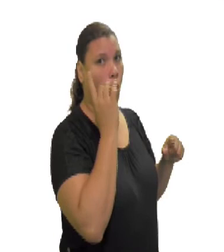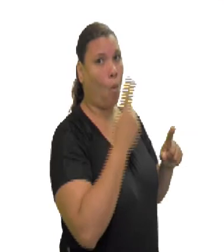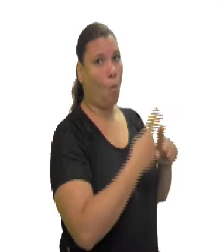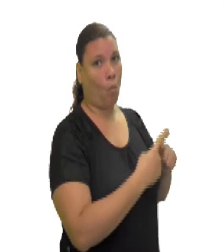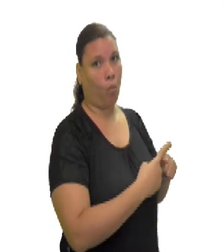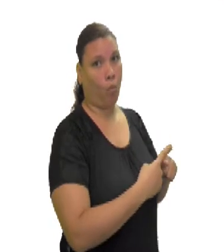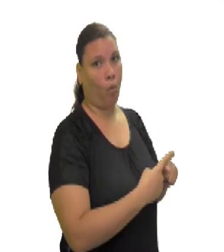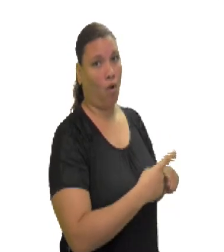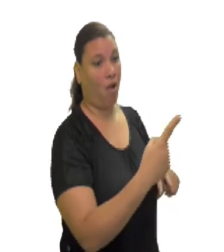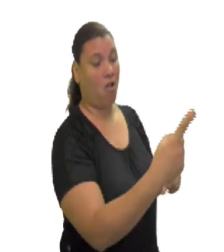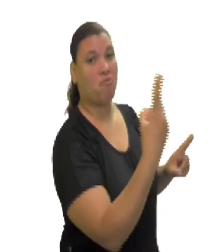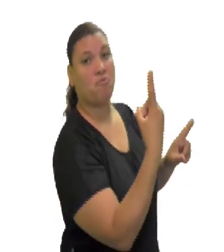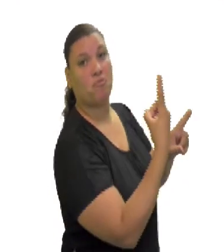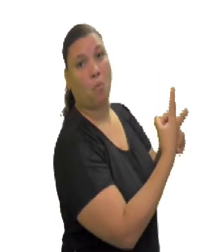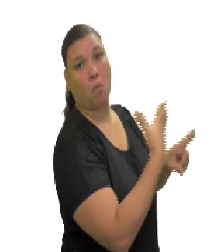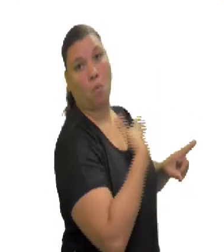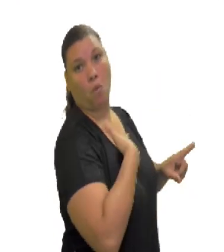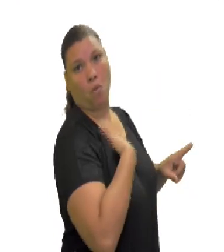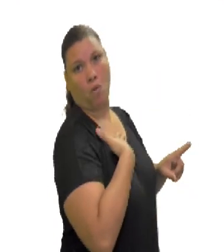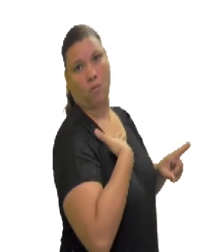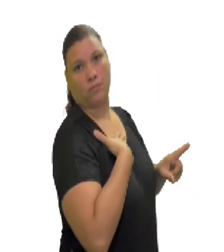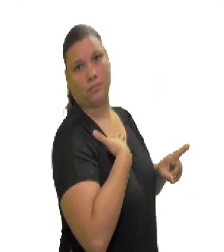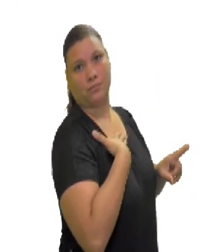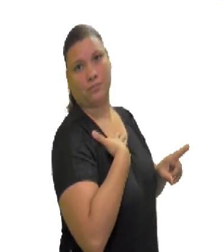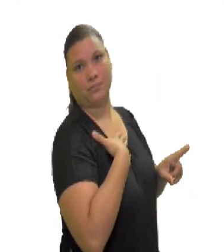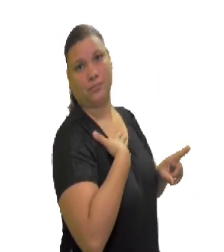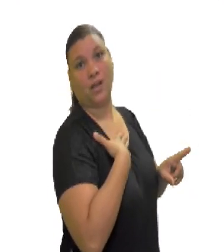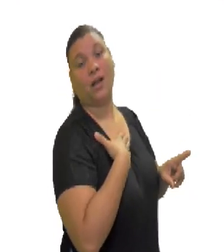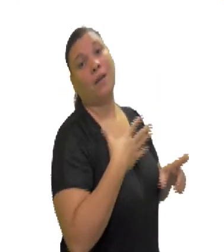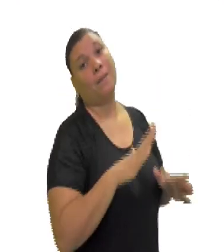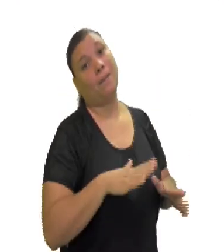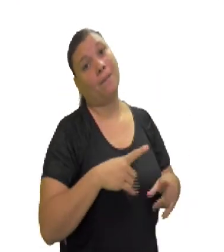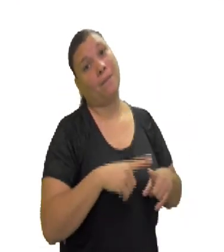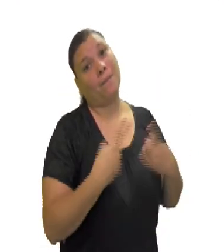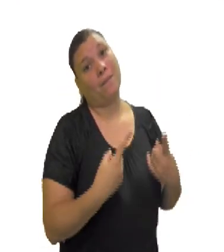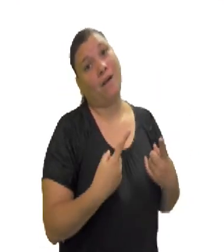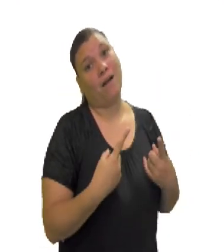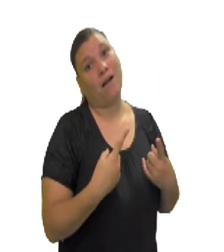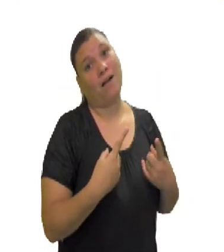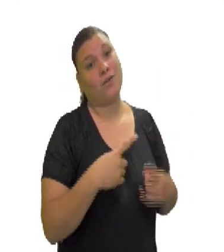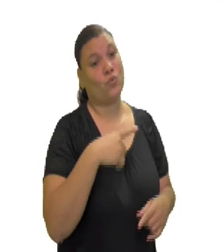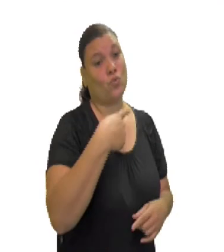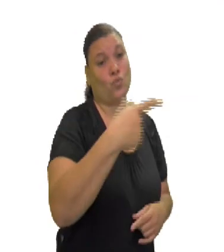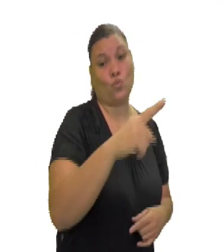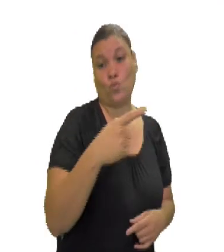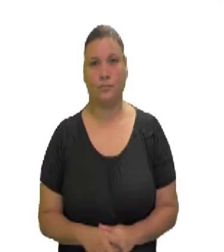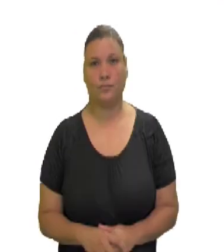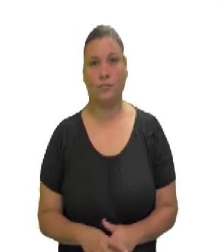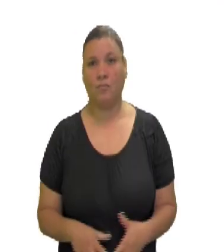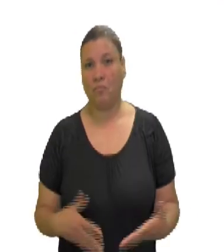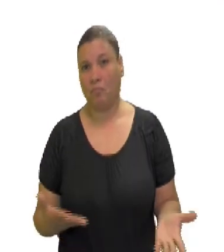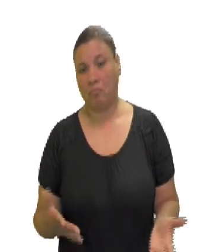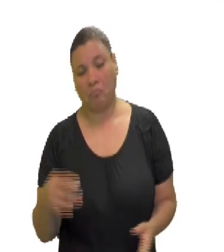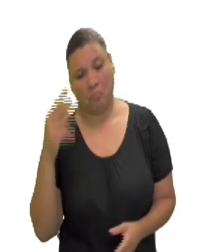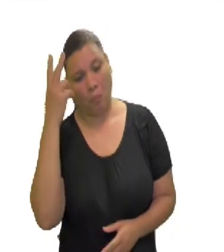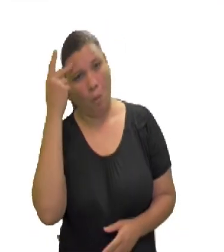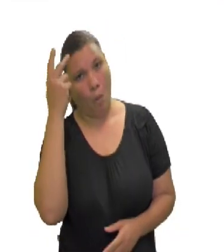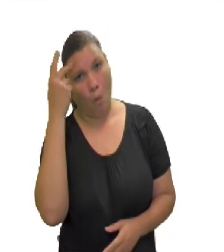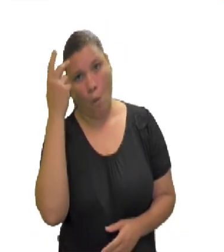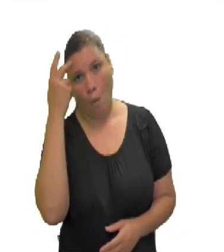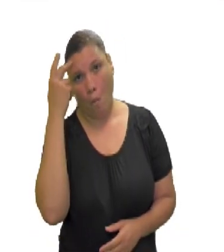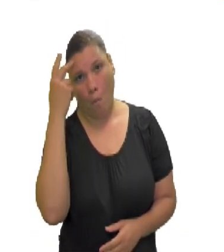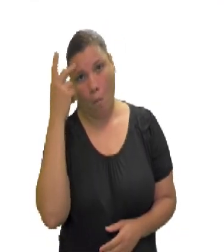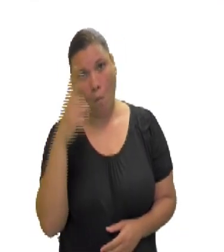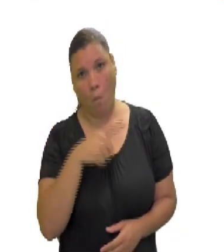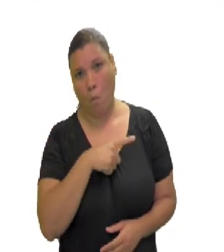também chegaram por lá, sabendo da notícia, também queriam o direito de explorar o local. Então, claro,